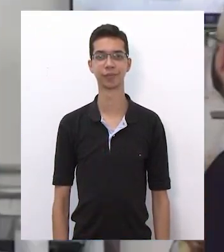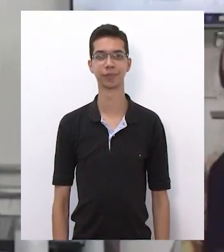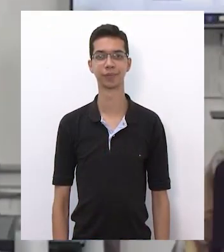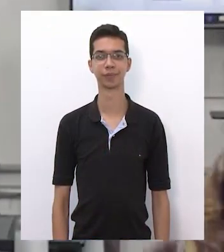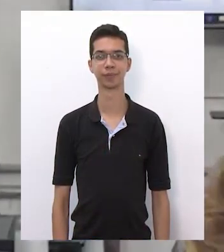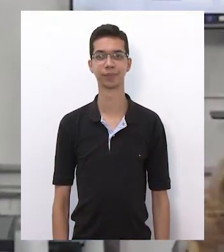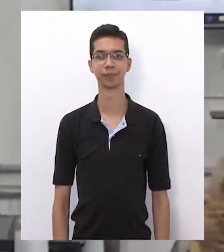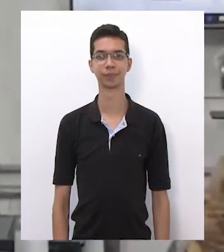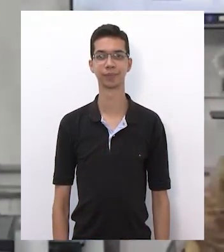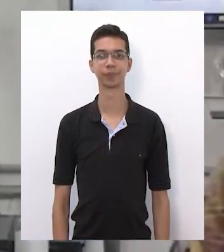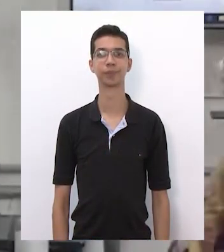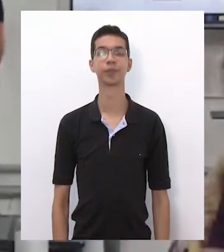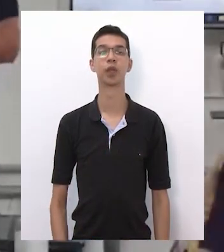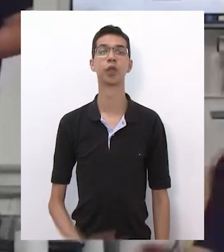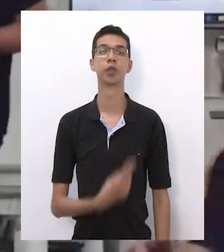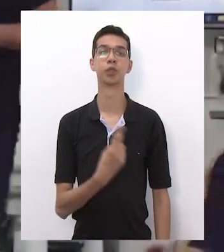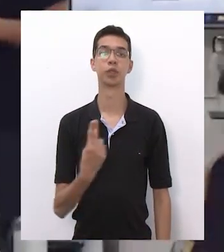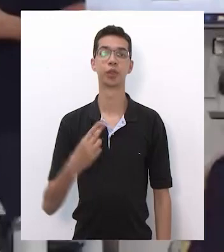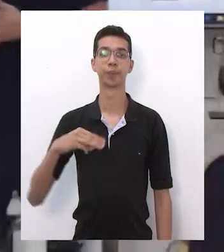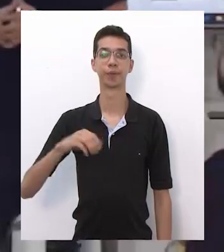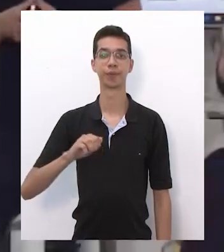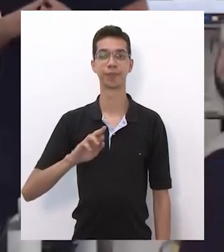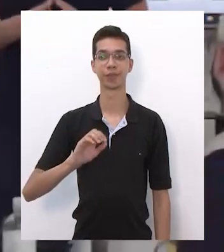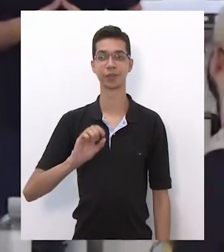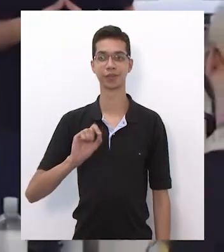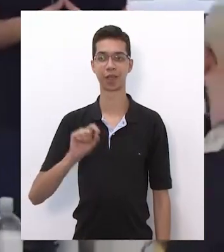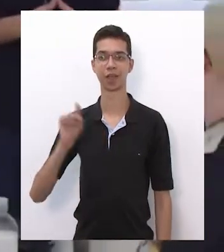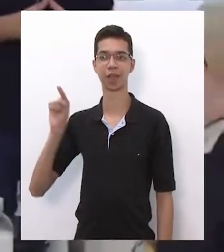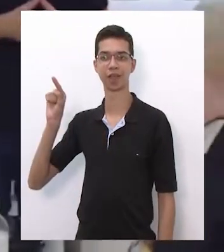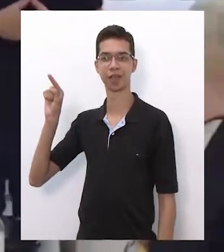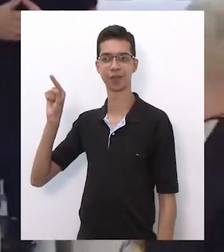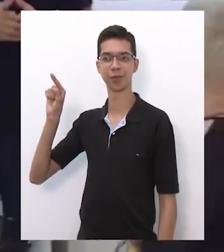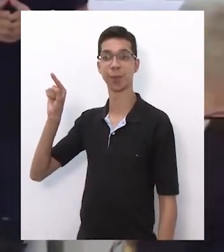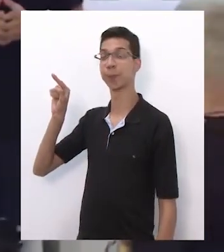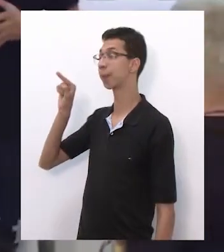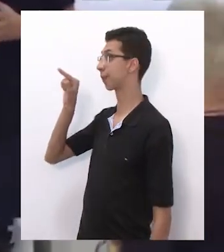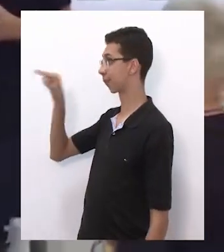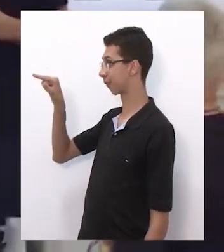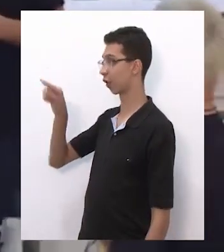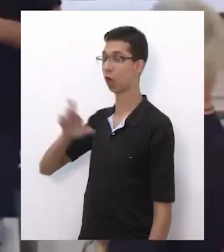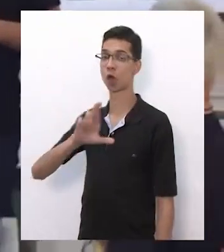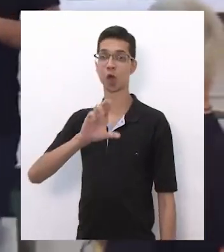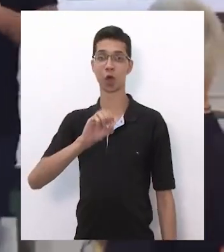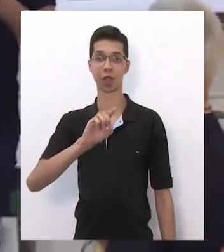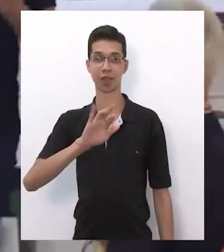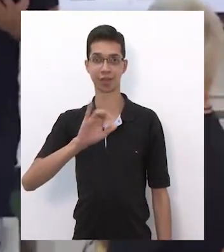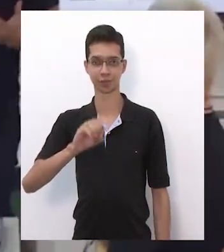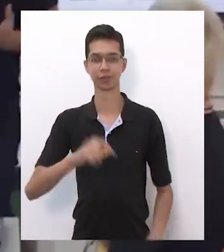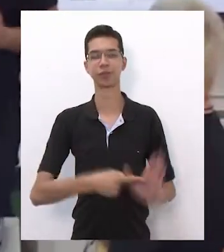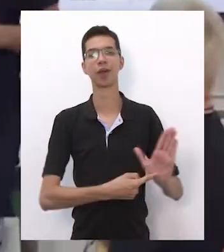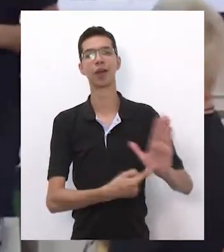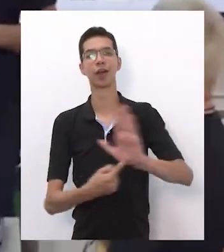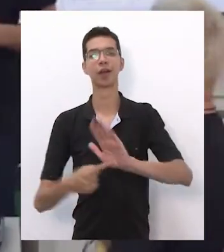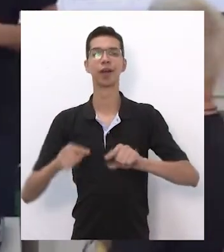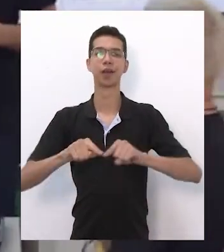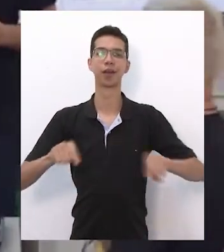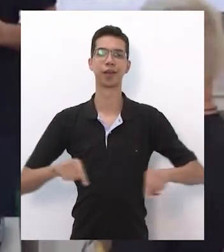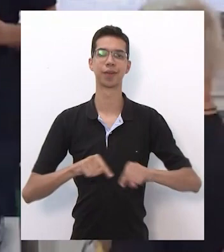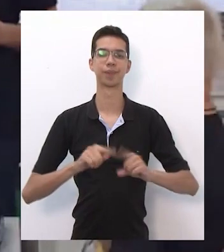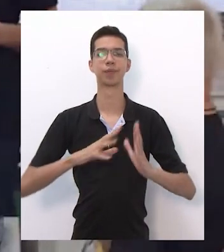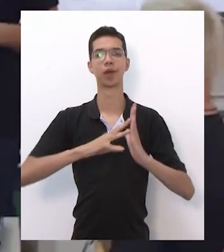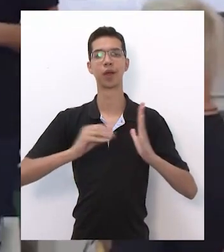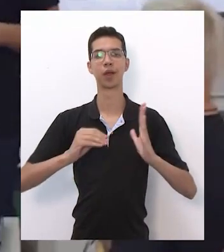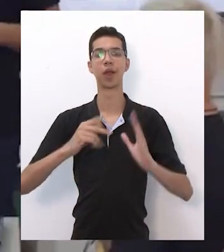Meu nome é Marcelo, esse aqui é o professor Rodrigo. Nós estamos aqui hoje para apresentar para vocês a sala de prototipagem e